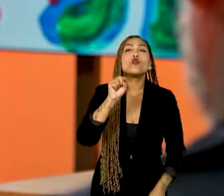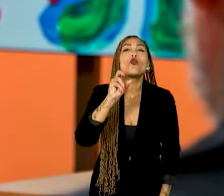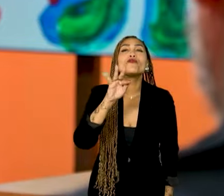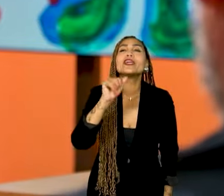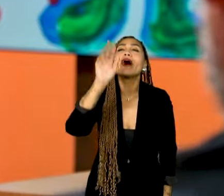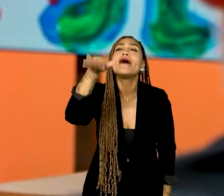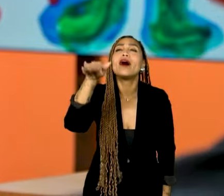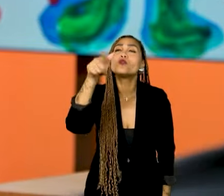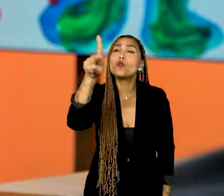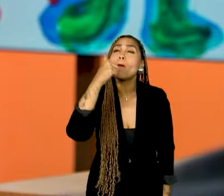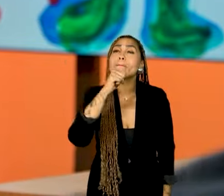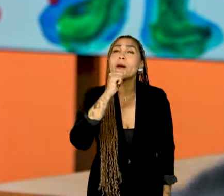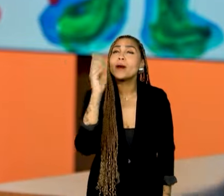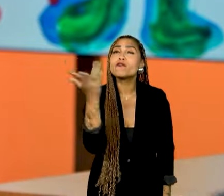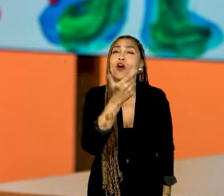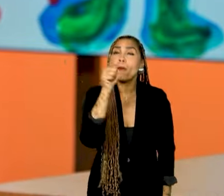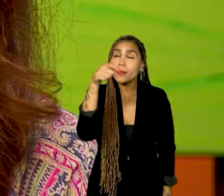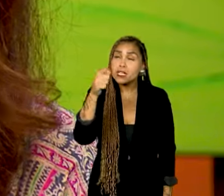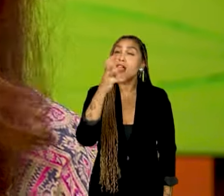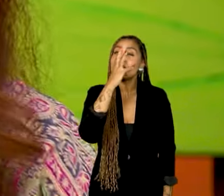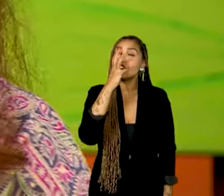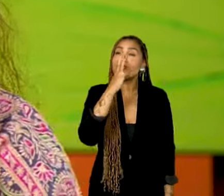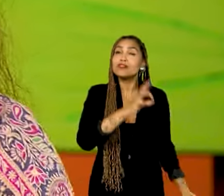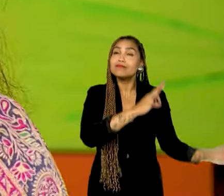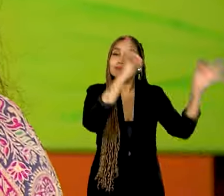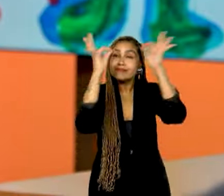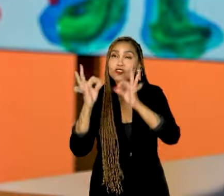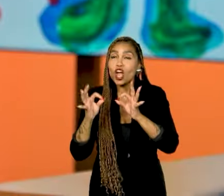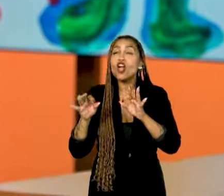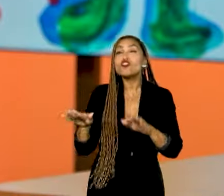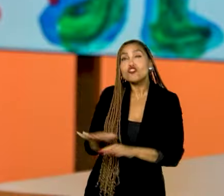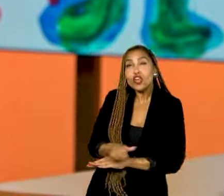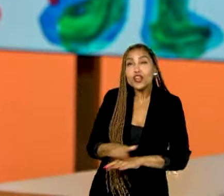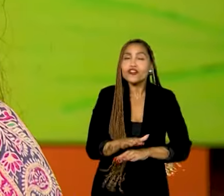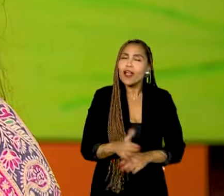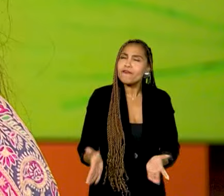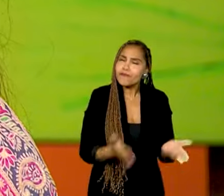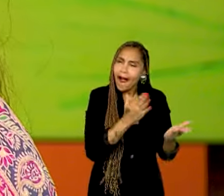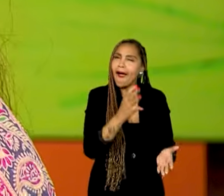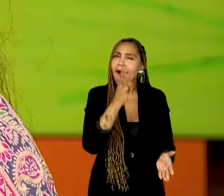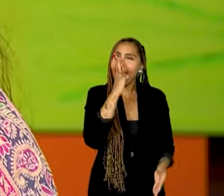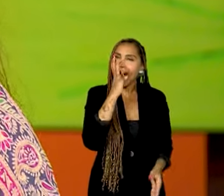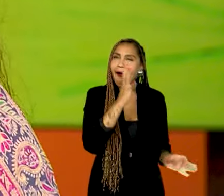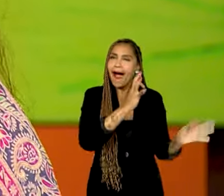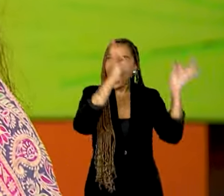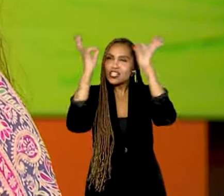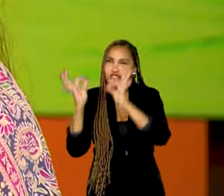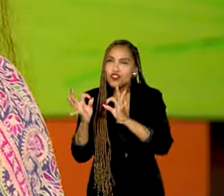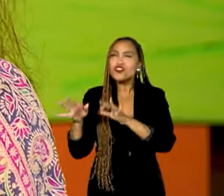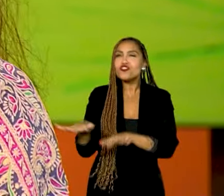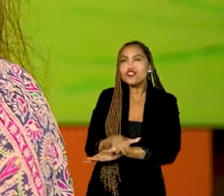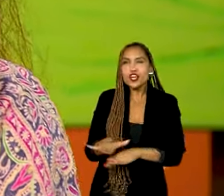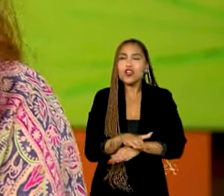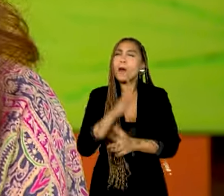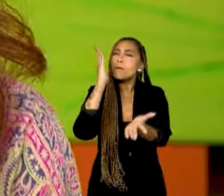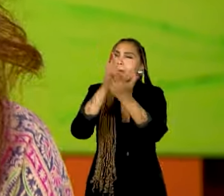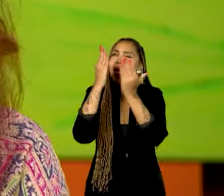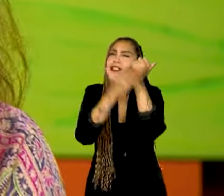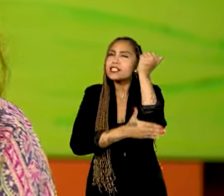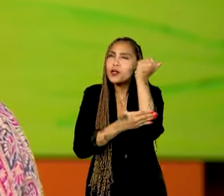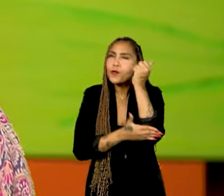filha, é maravilhosa. Você tem que ver Chiquititas, Sofia. Vai ver Chiquititas, Sofia. Não fica com esse ciúme. Não, é, fica